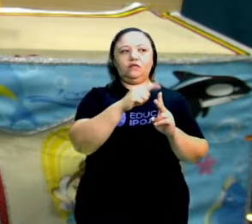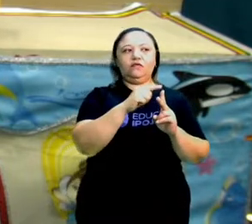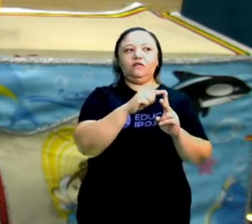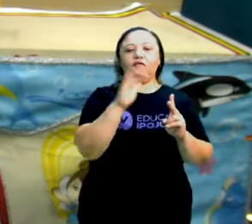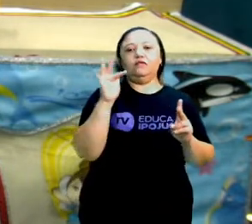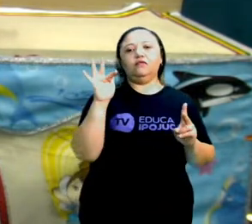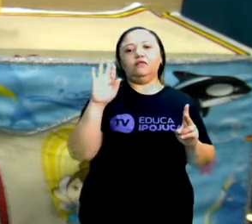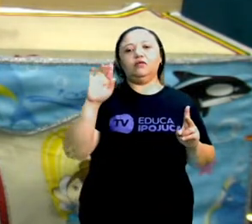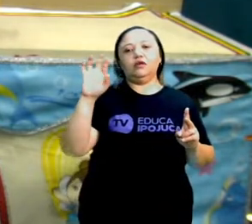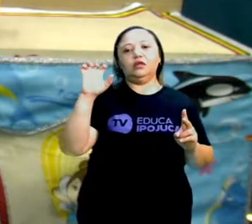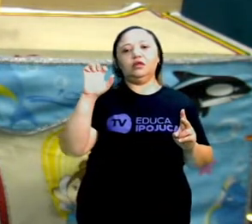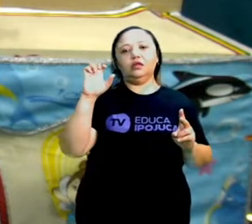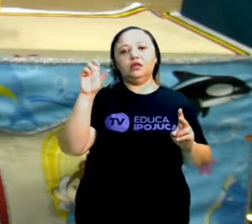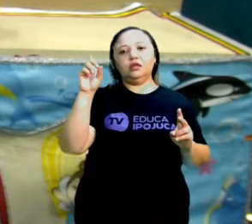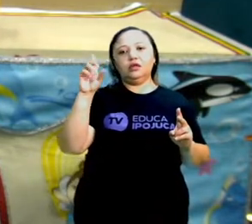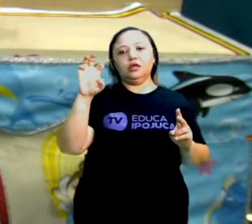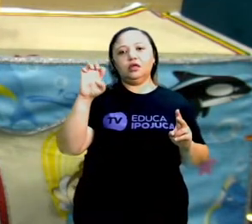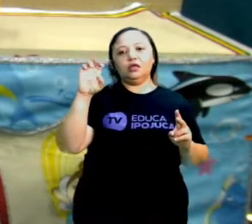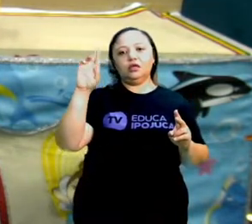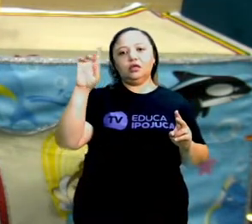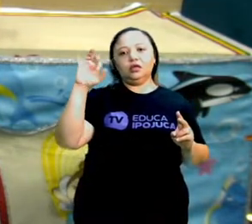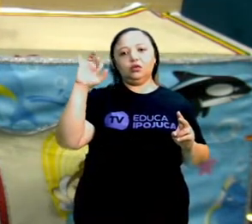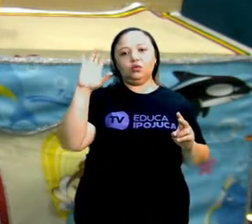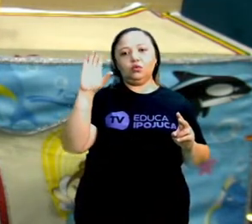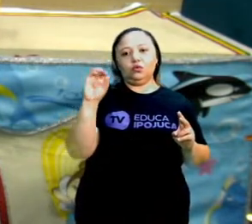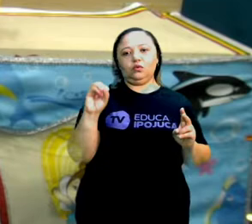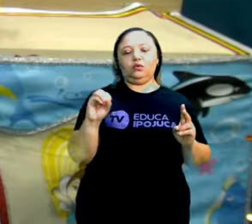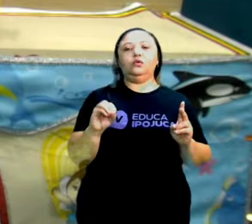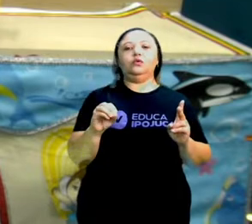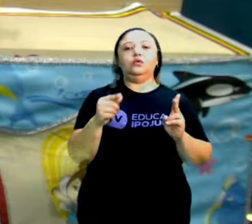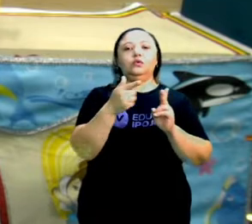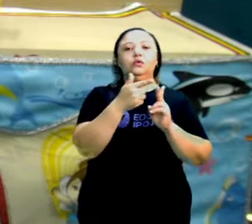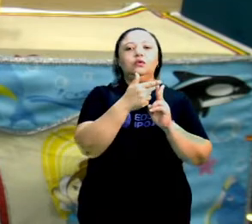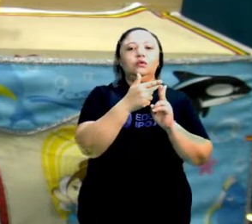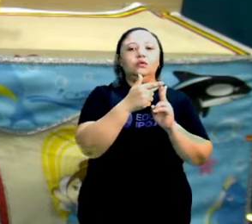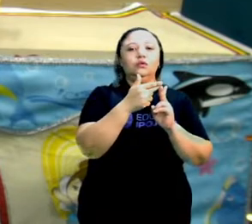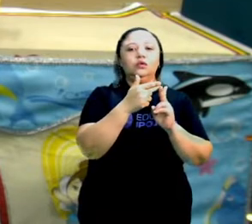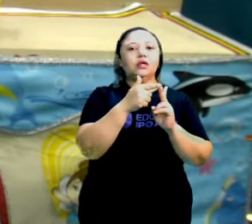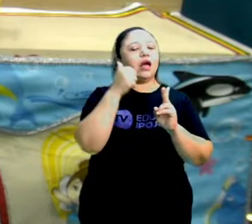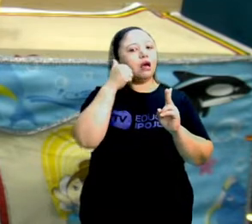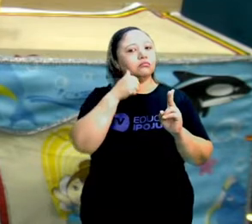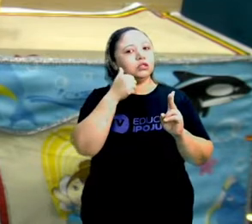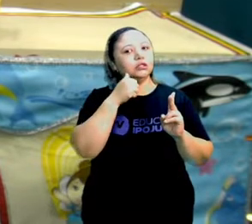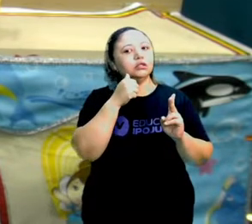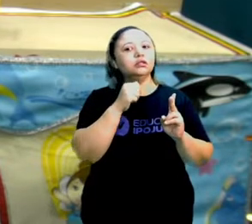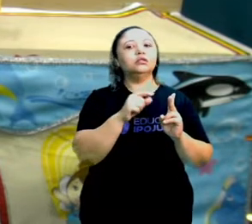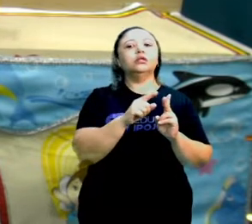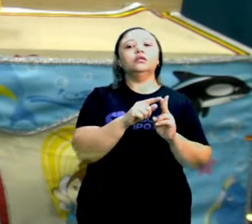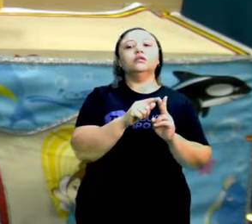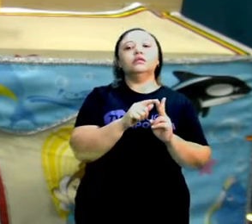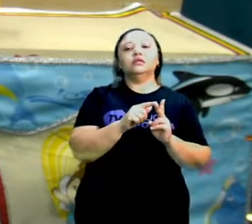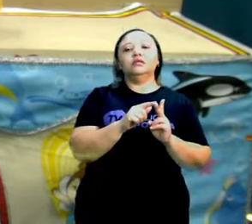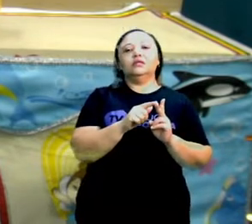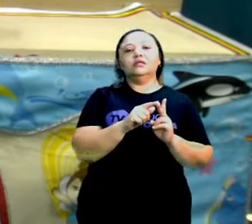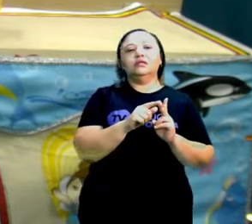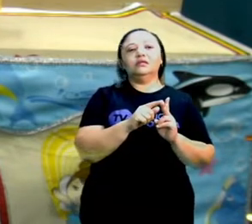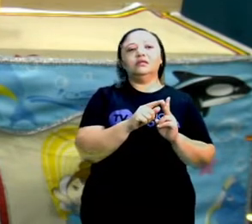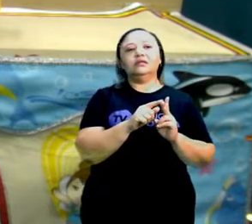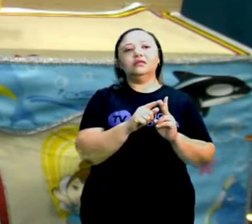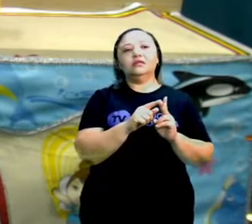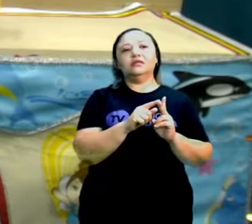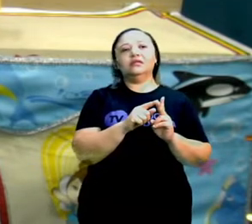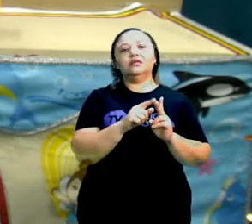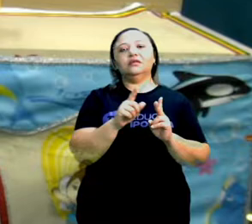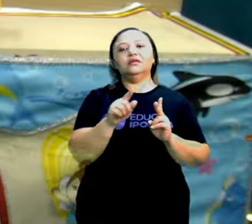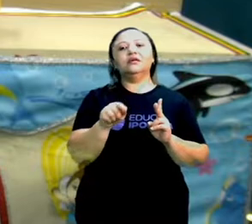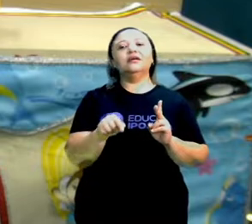Frederico... Olha, era o nome do menino. E o nome da menina, tu sabe como